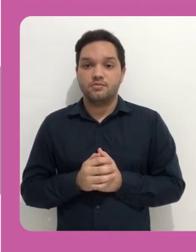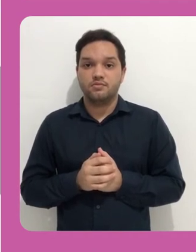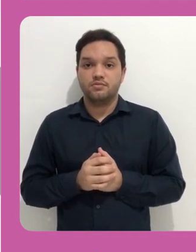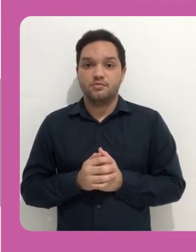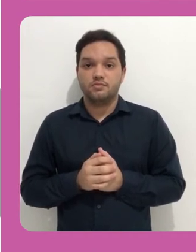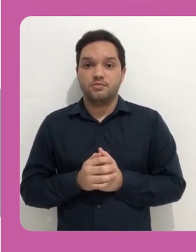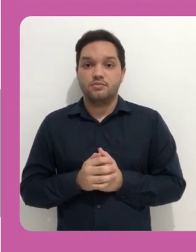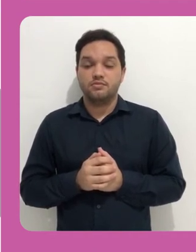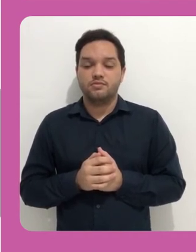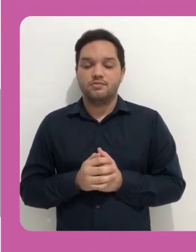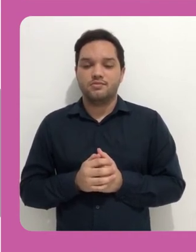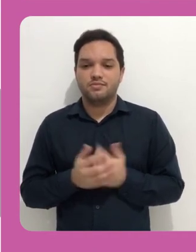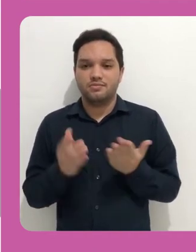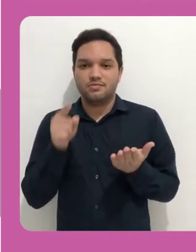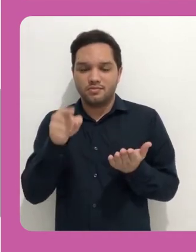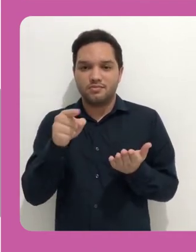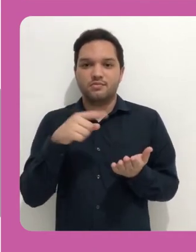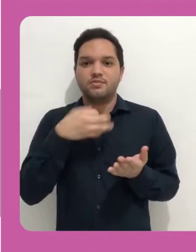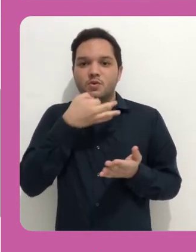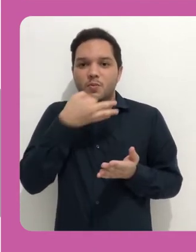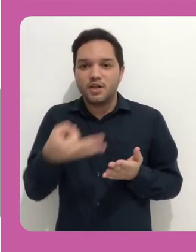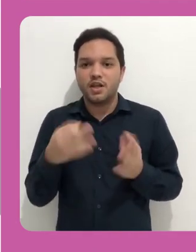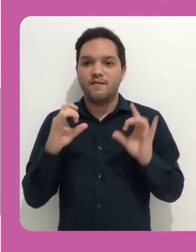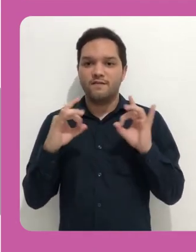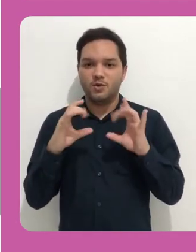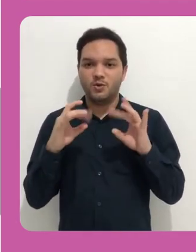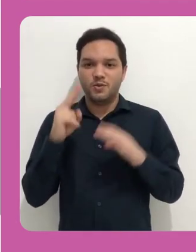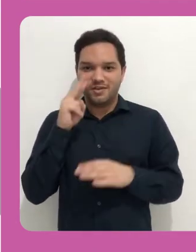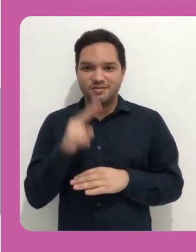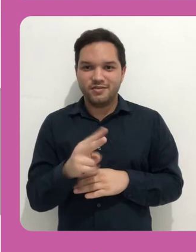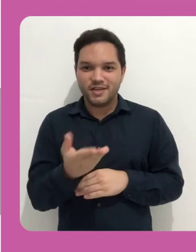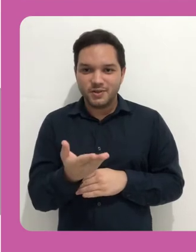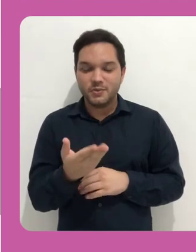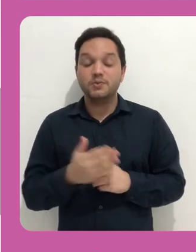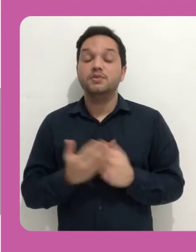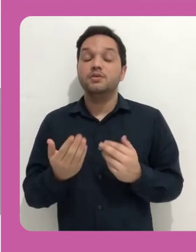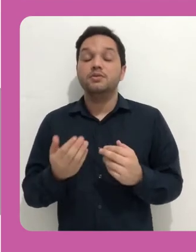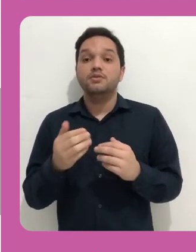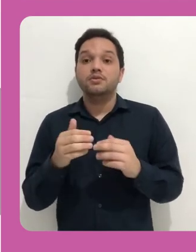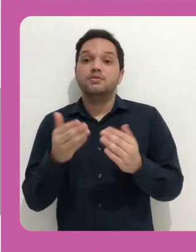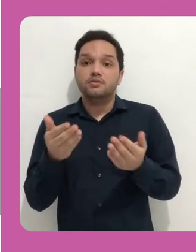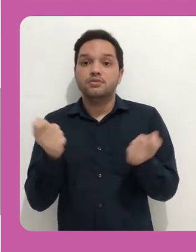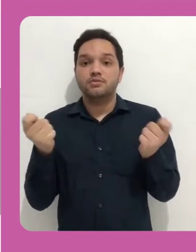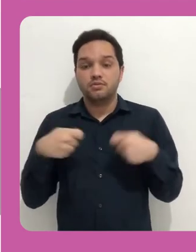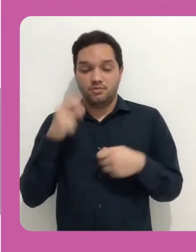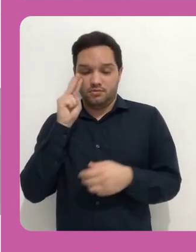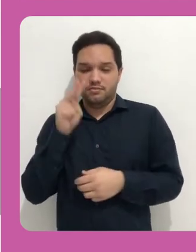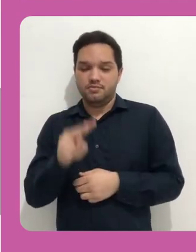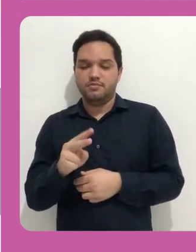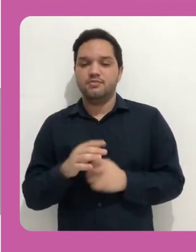E aqui, ó, comentários de feedback, tá vendo? Assim que você vai aparecer para você.